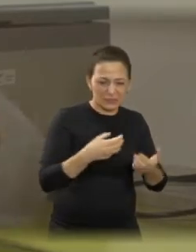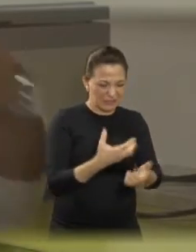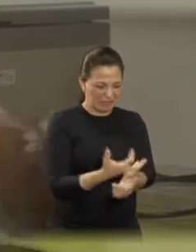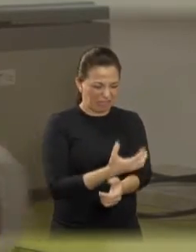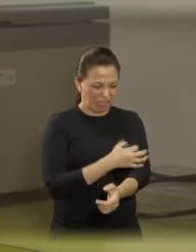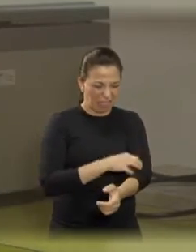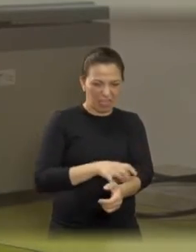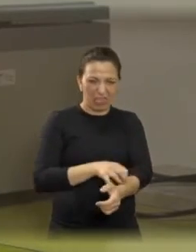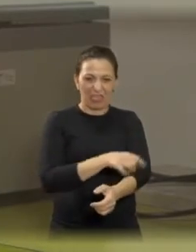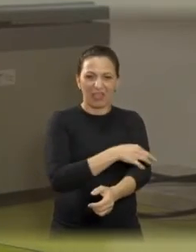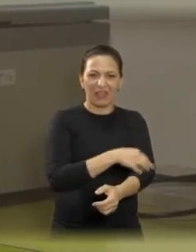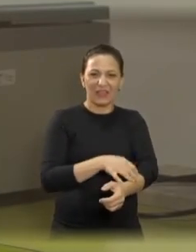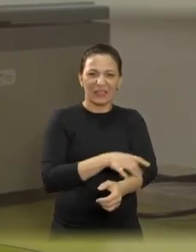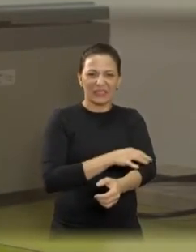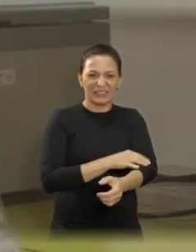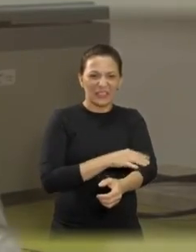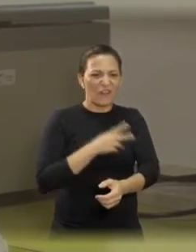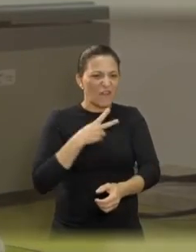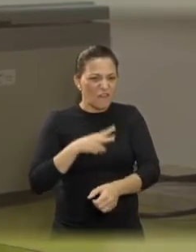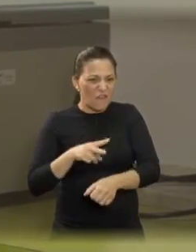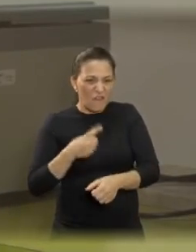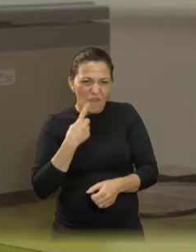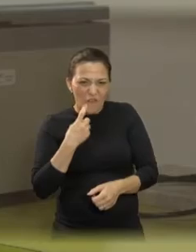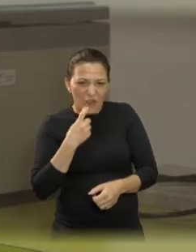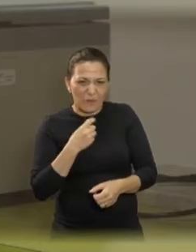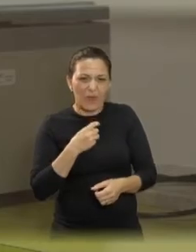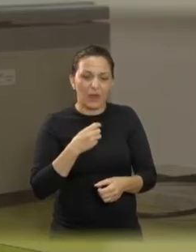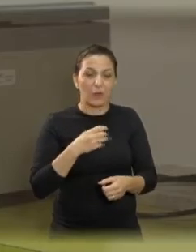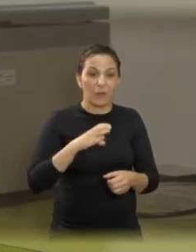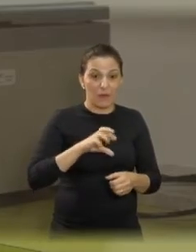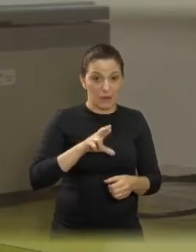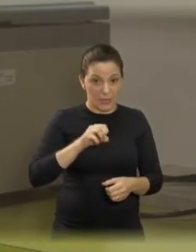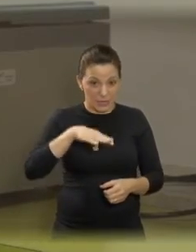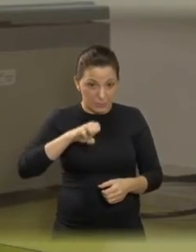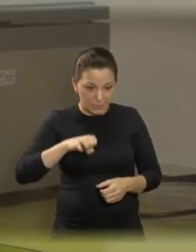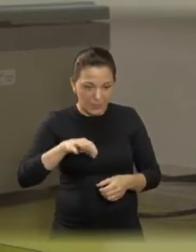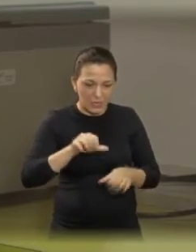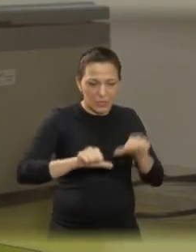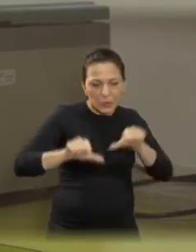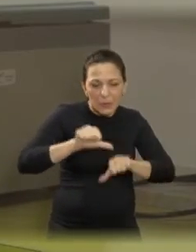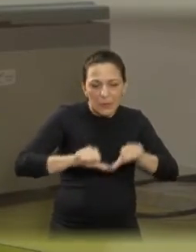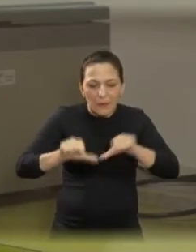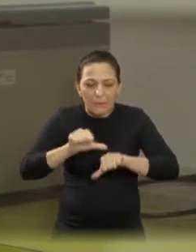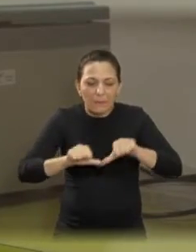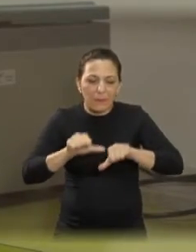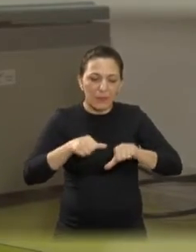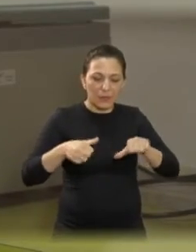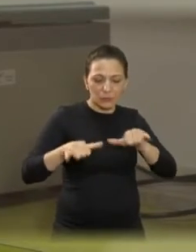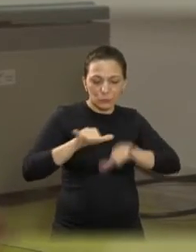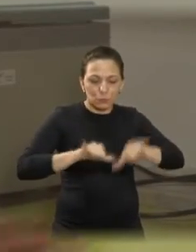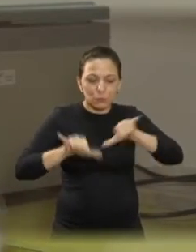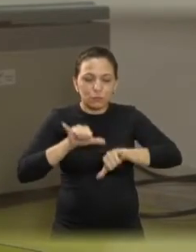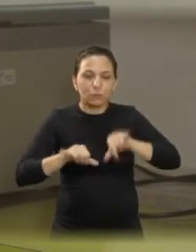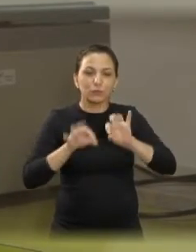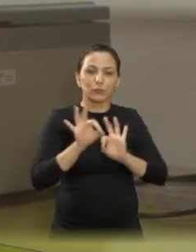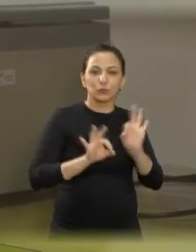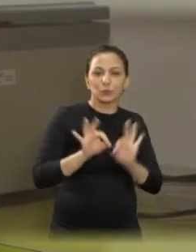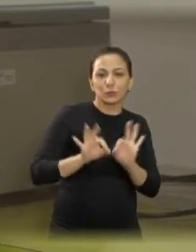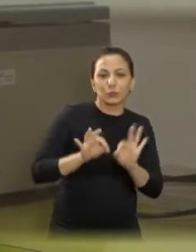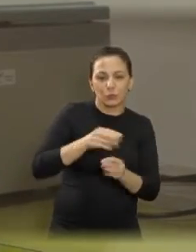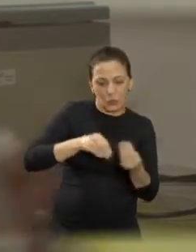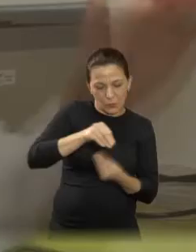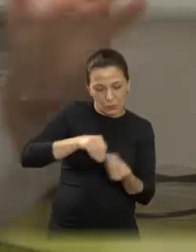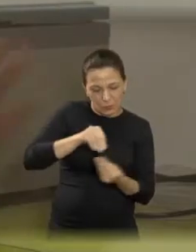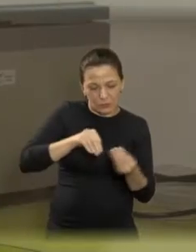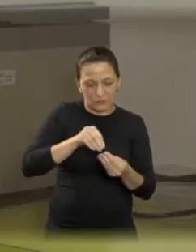dela todo vermelho, irritando, eu corri ali, peguei um creme base lá, coloquei betametasona dentro, que eu tinha, dei para a menina, quer dizer,